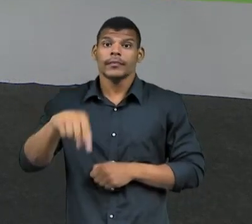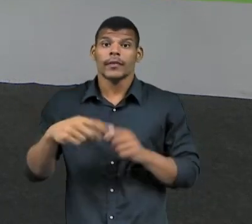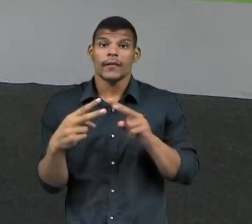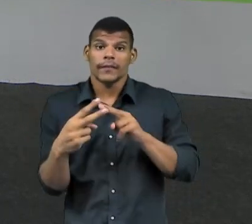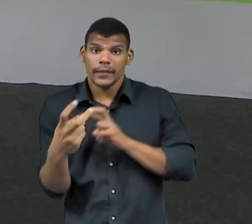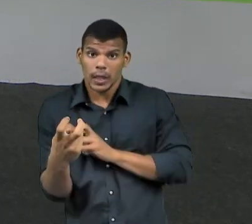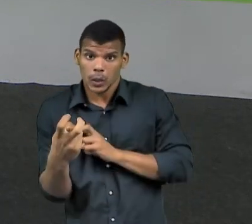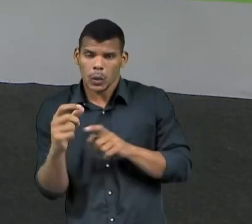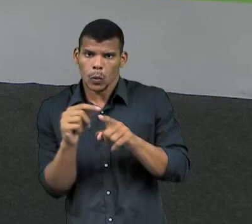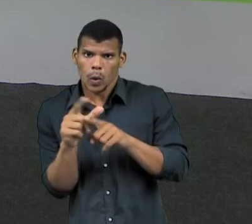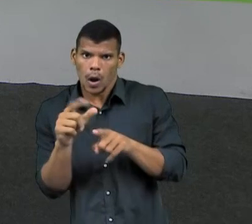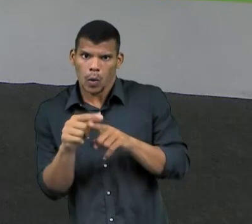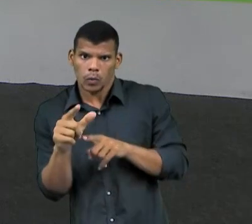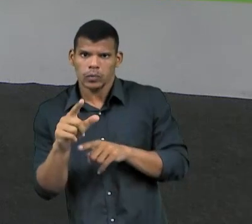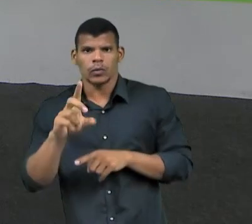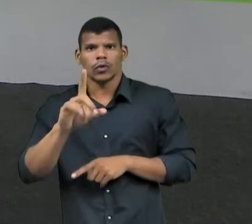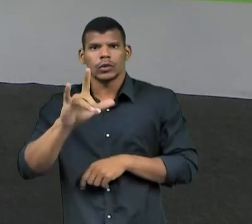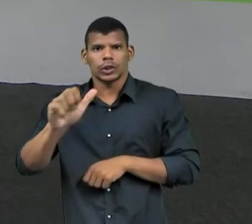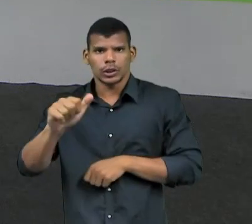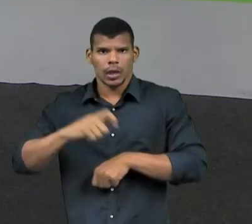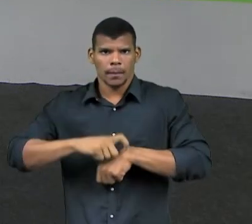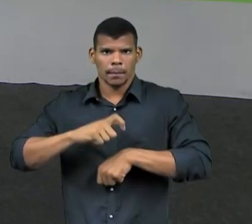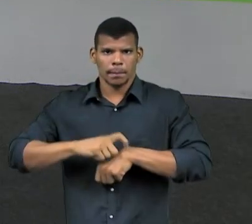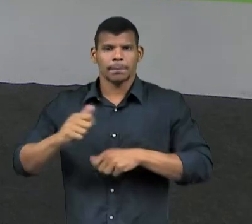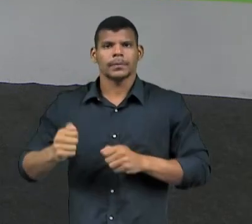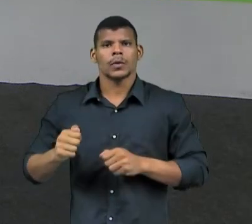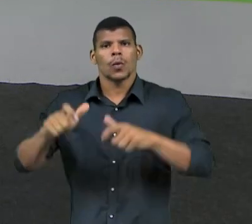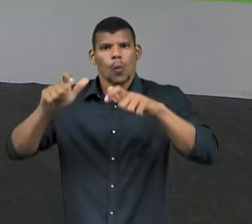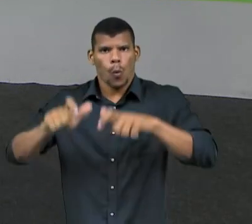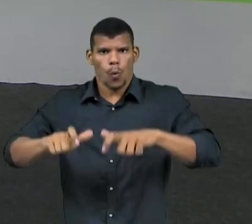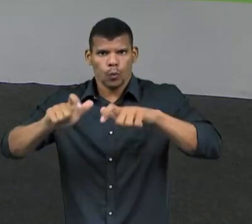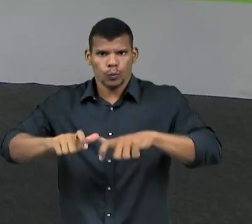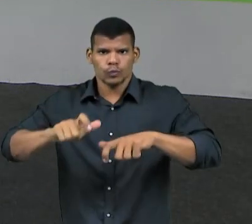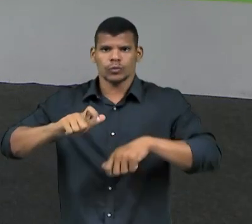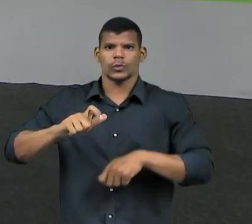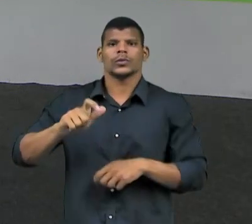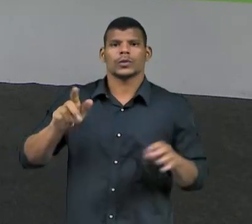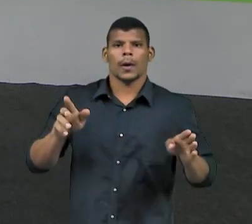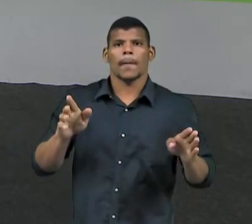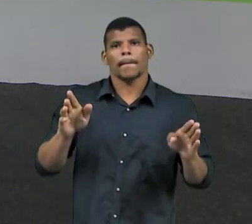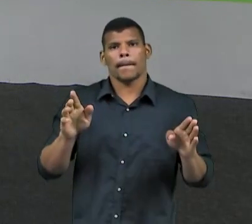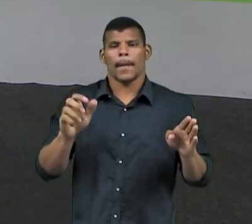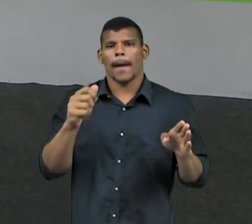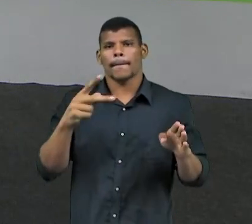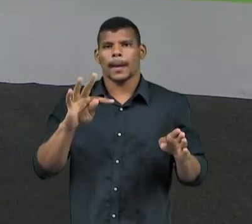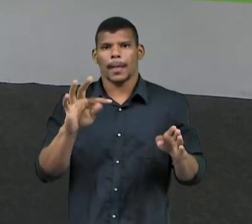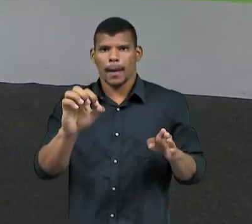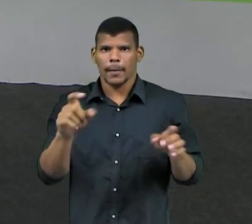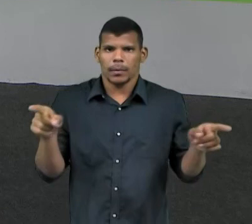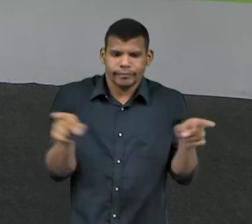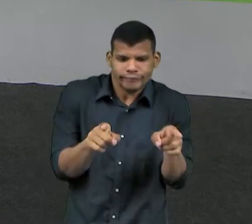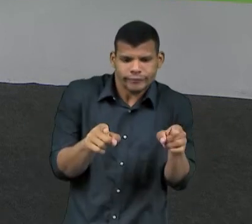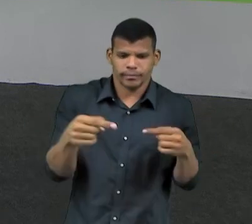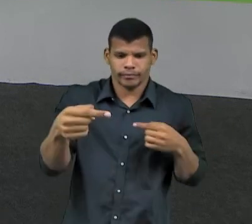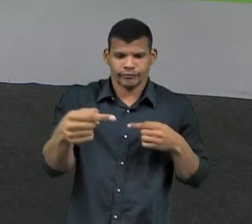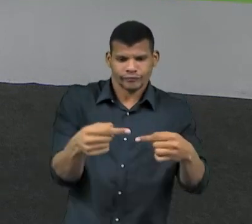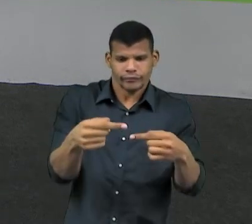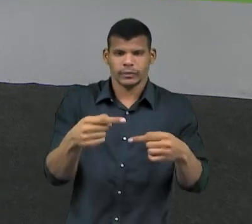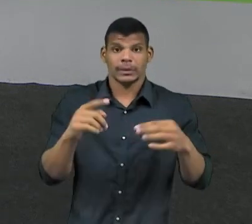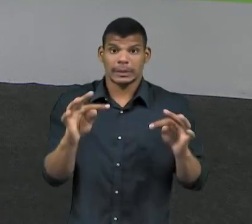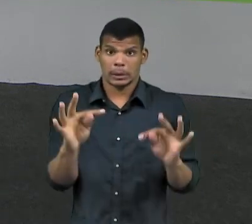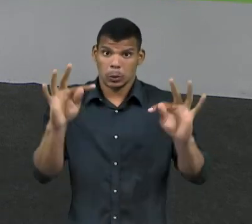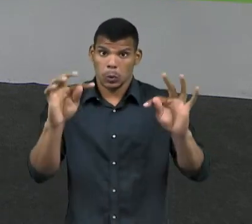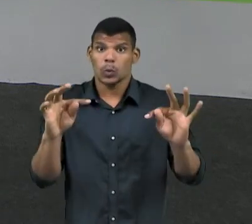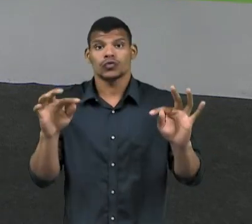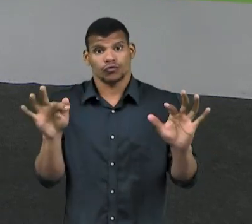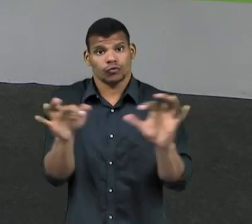quando e por quanto tempo vai ficar em apartamentos compactos, que aliam tecnologia e redução de custos.